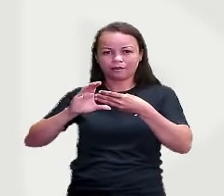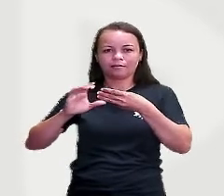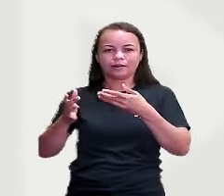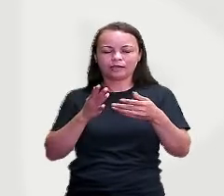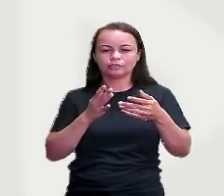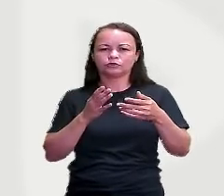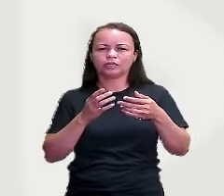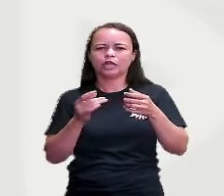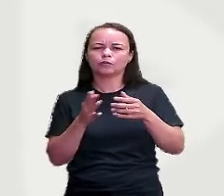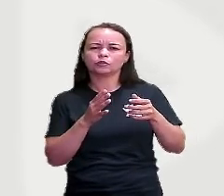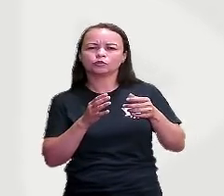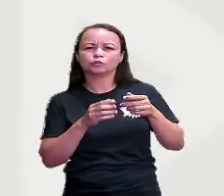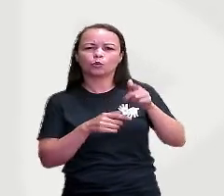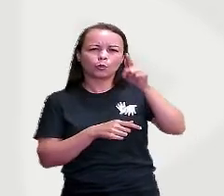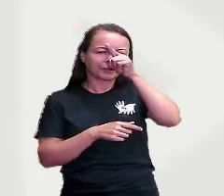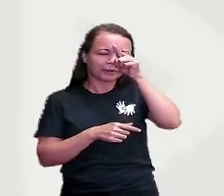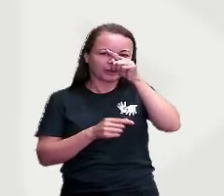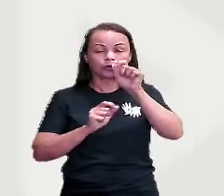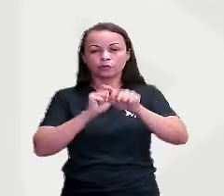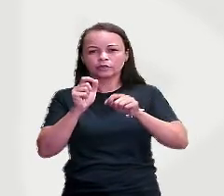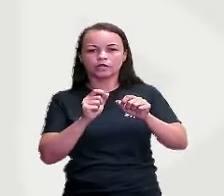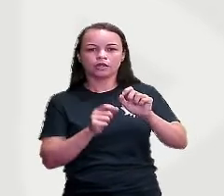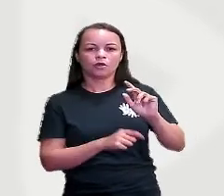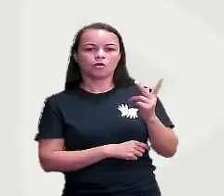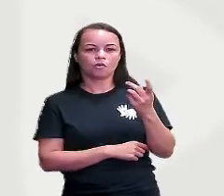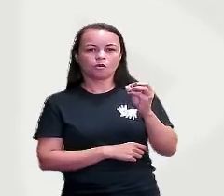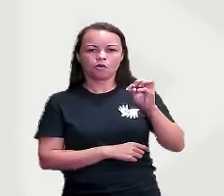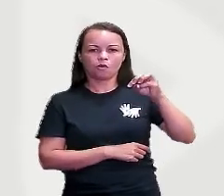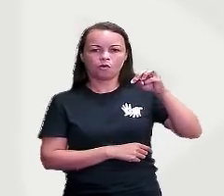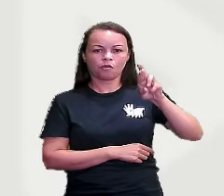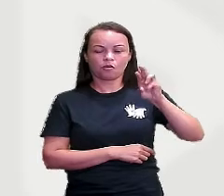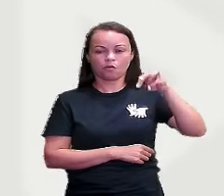provém do grego hormone, que significa o quê?